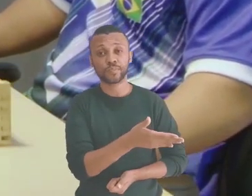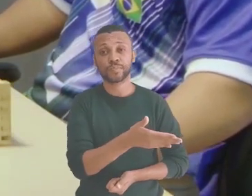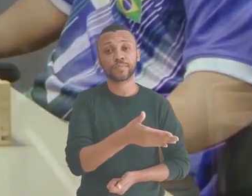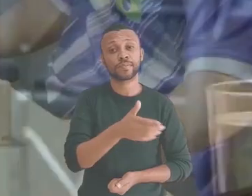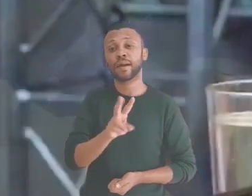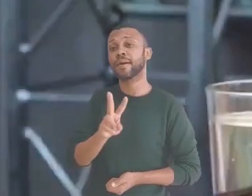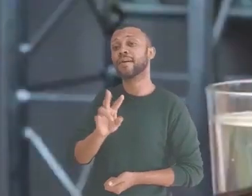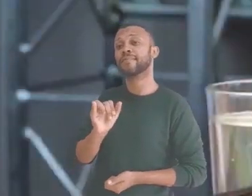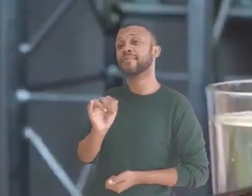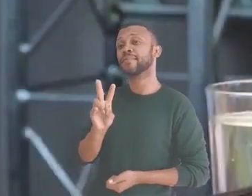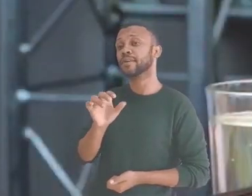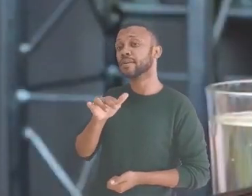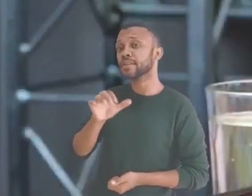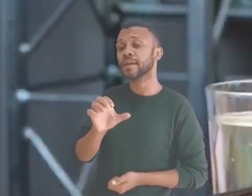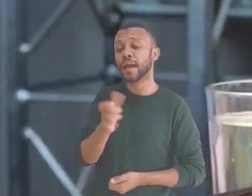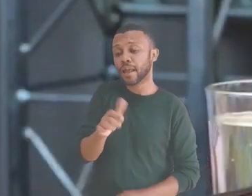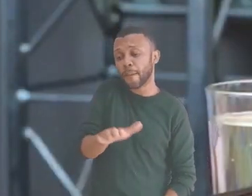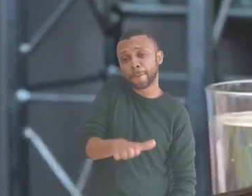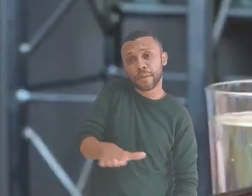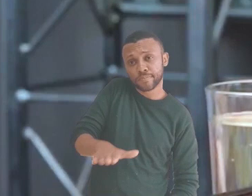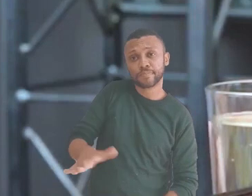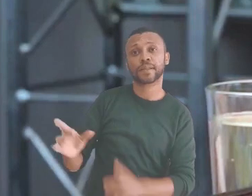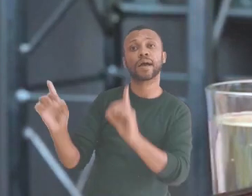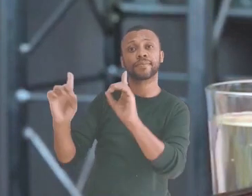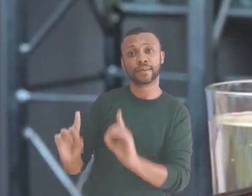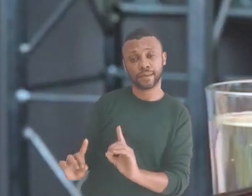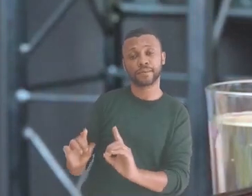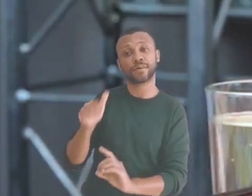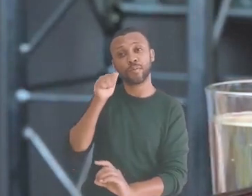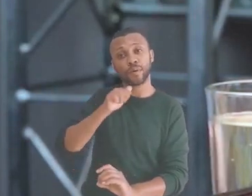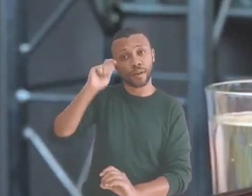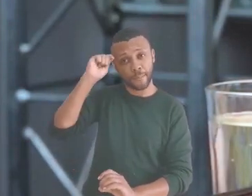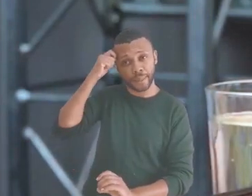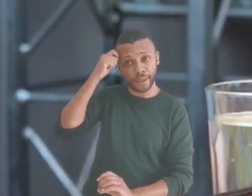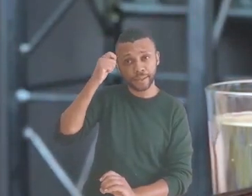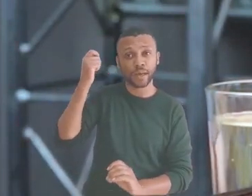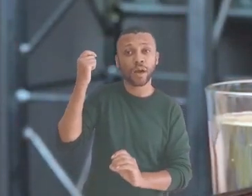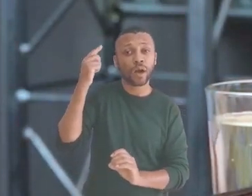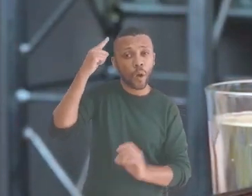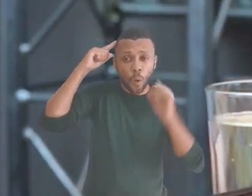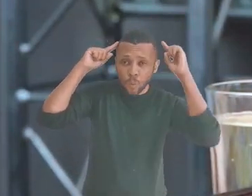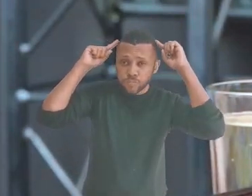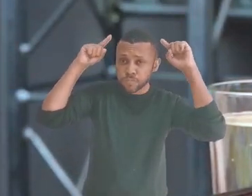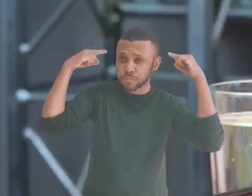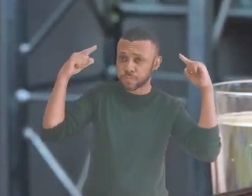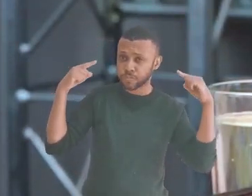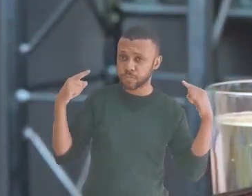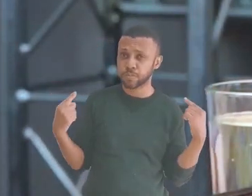baixa estatura, tem nanismo, tá? É preta, tá com cabelo encaracolado, super bonito, na